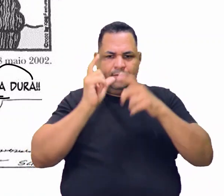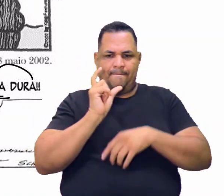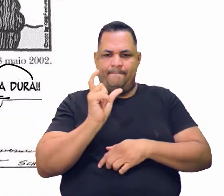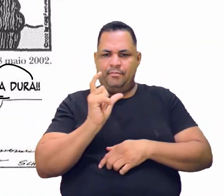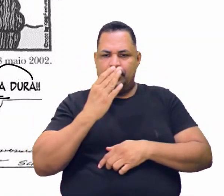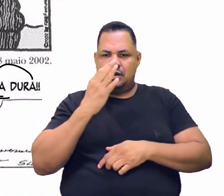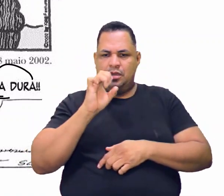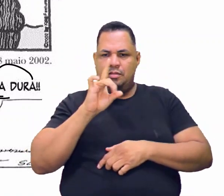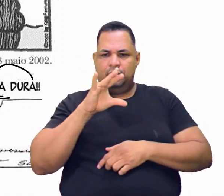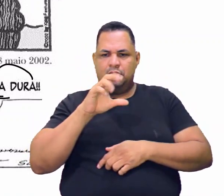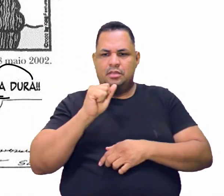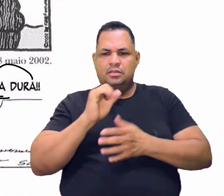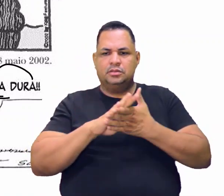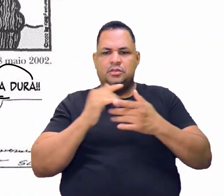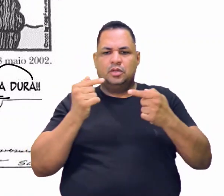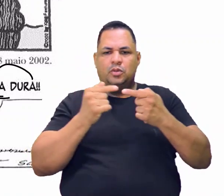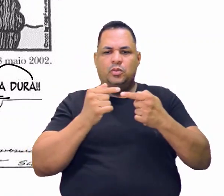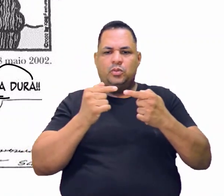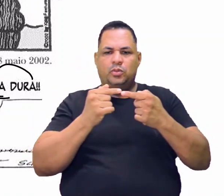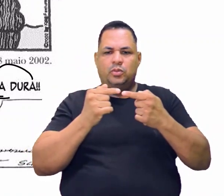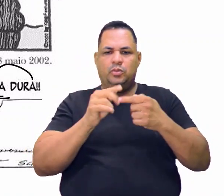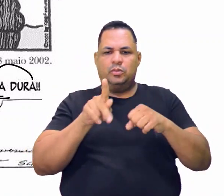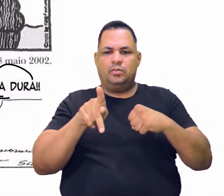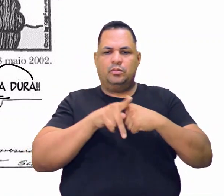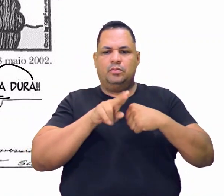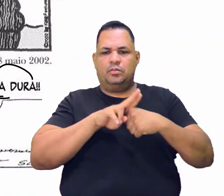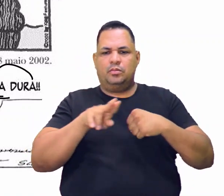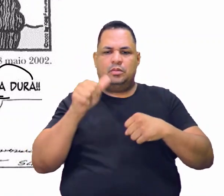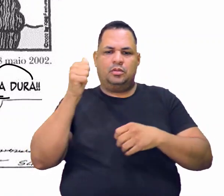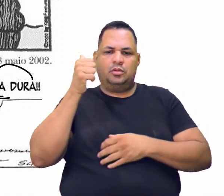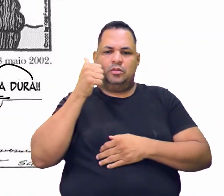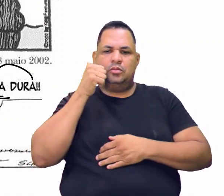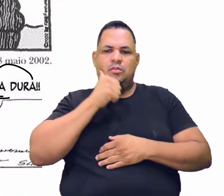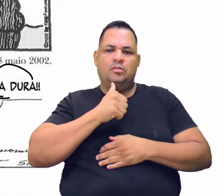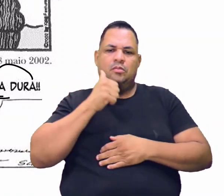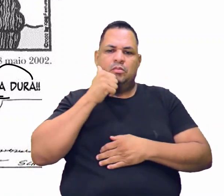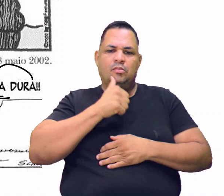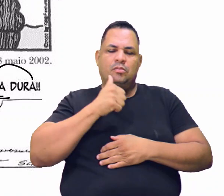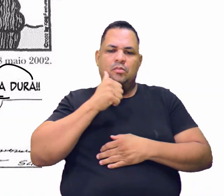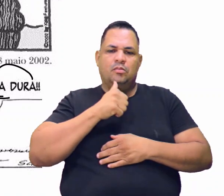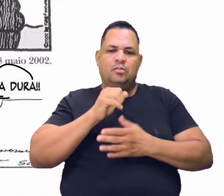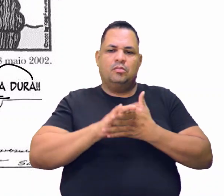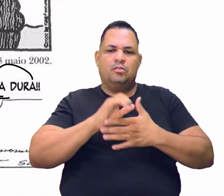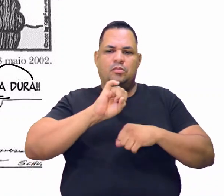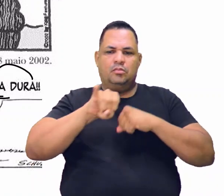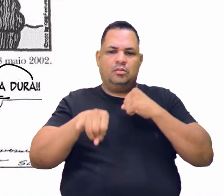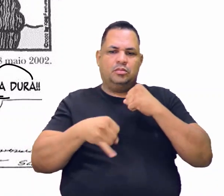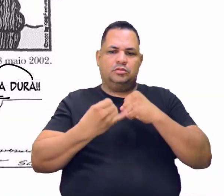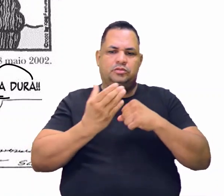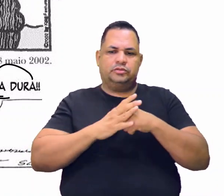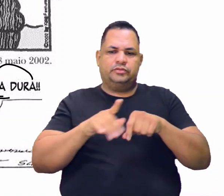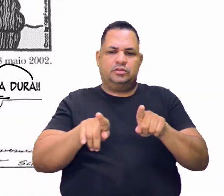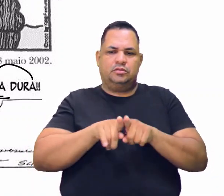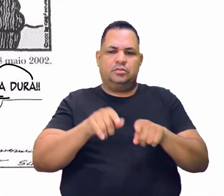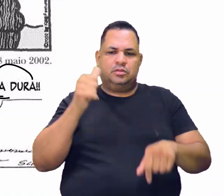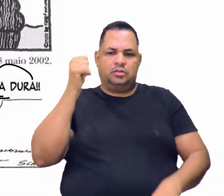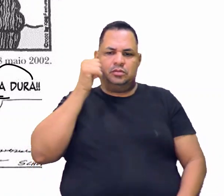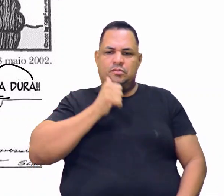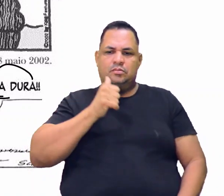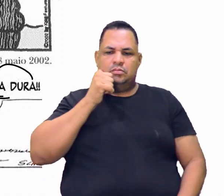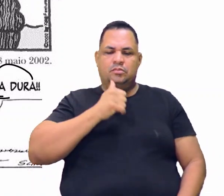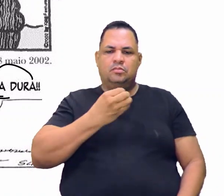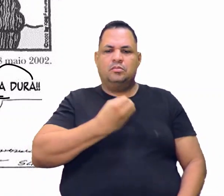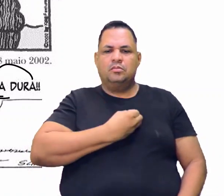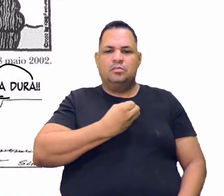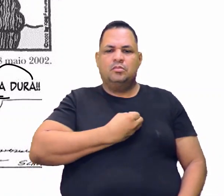tá fazendo a concordância. Eu vou usar um pronome feminino e um adjetivo feminino. E